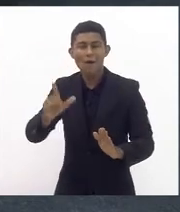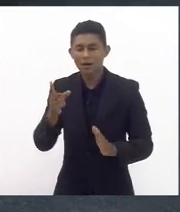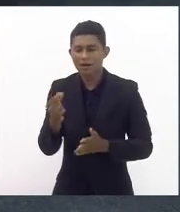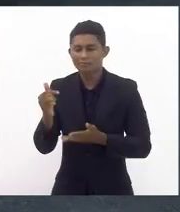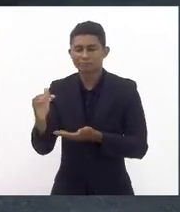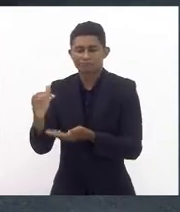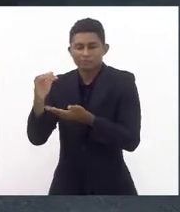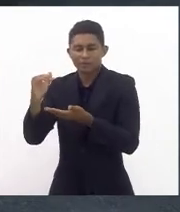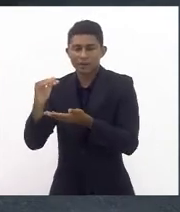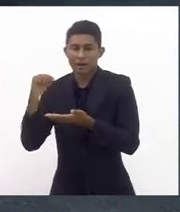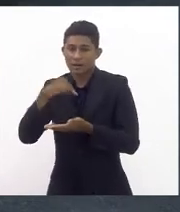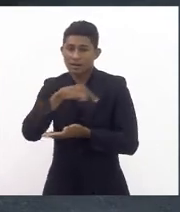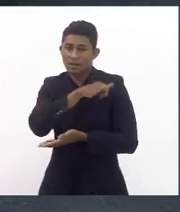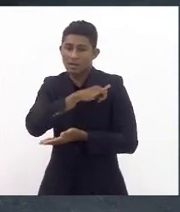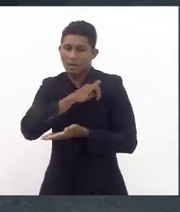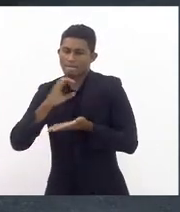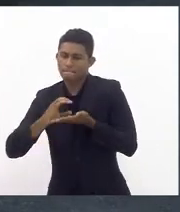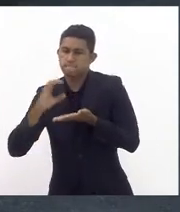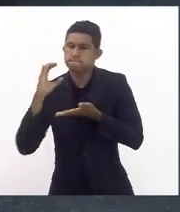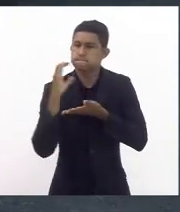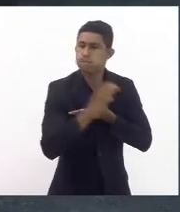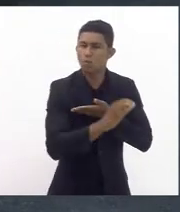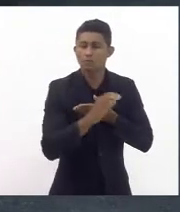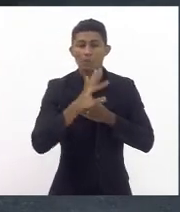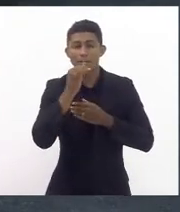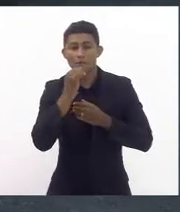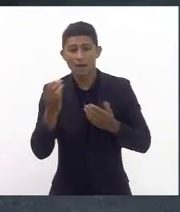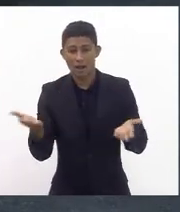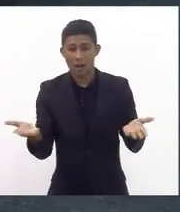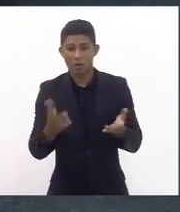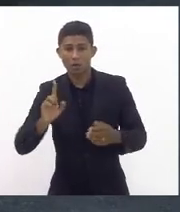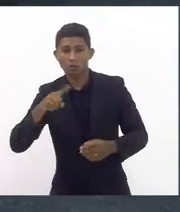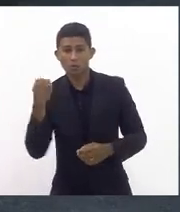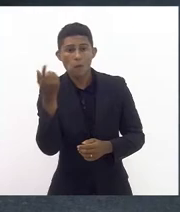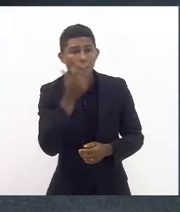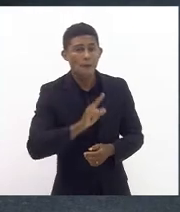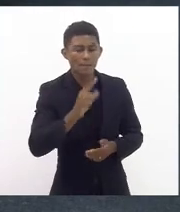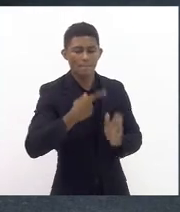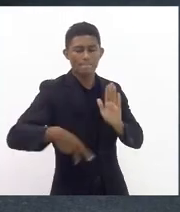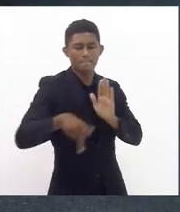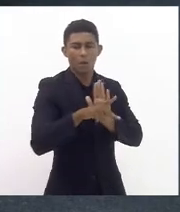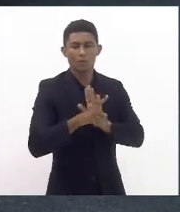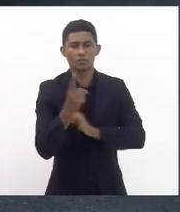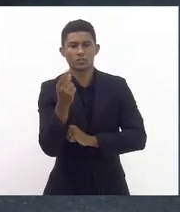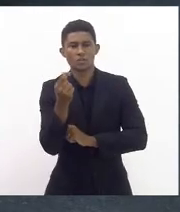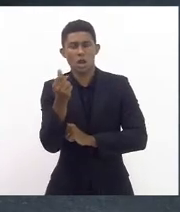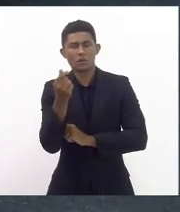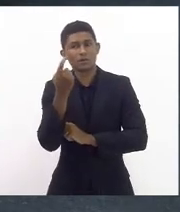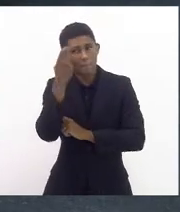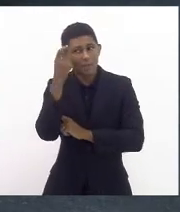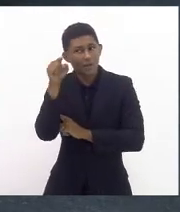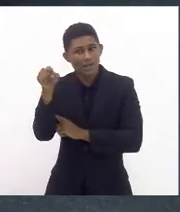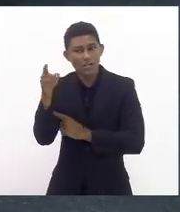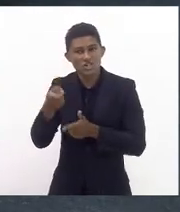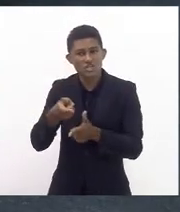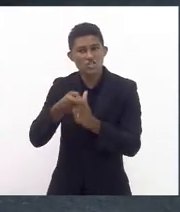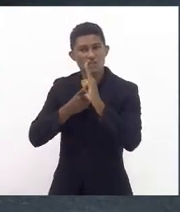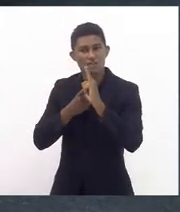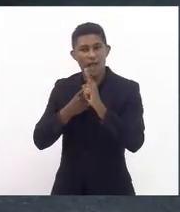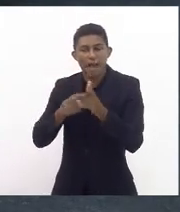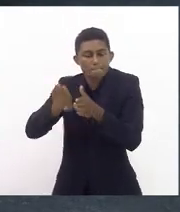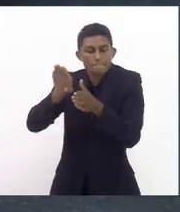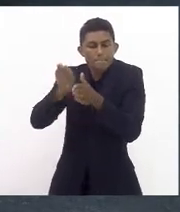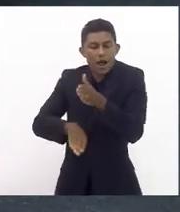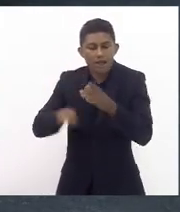Janeiro. Muitas vezes, agora, que nós podemos fazer um investimento com recursos próprios, por que não abater dessa dívida pública? Há uma